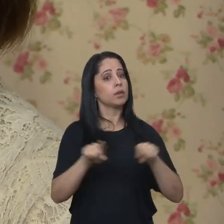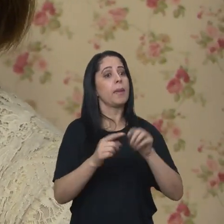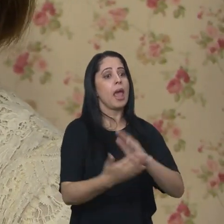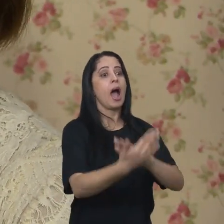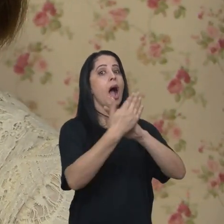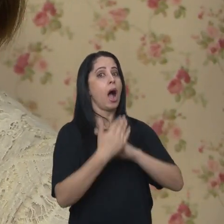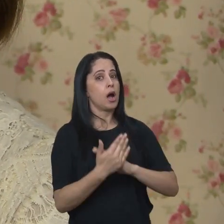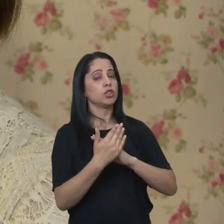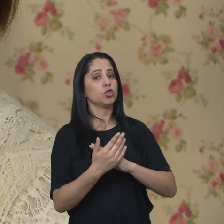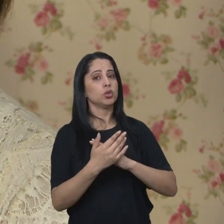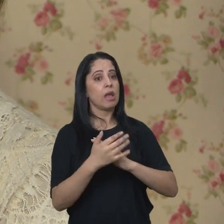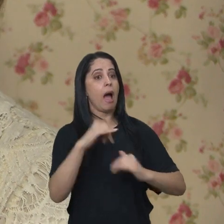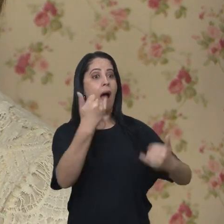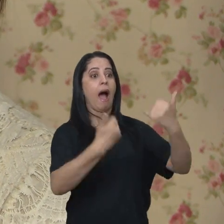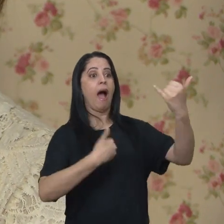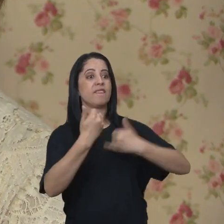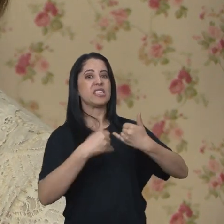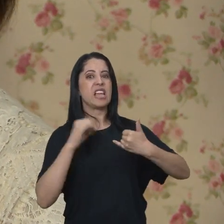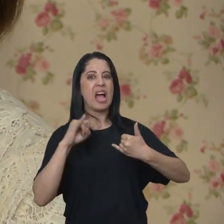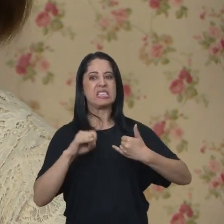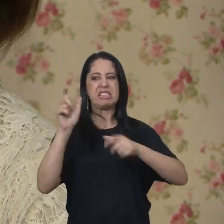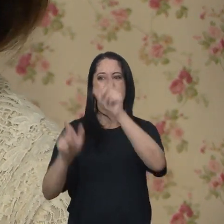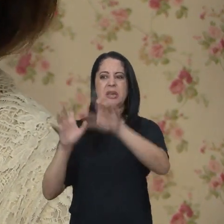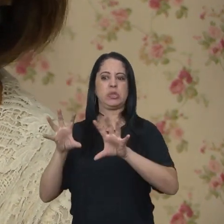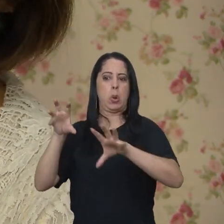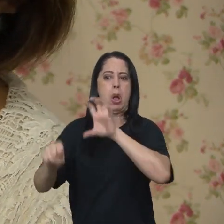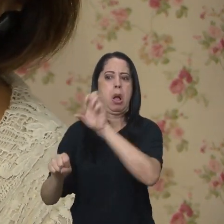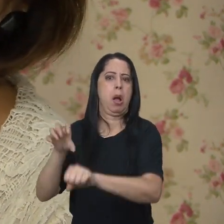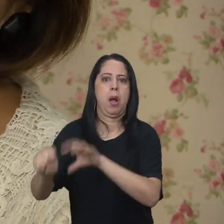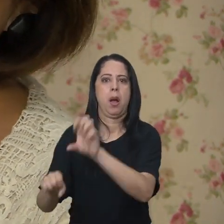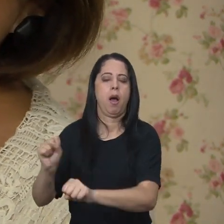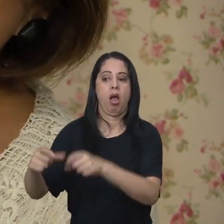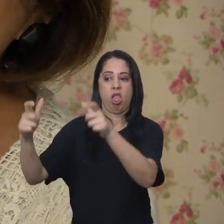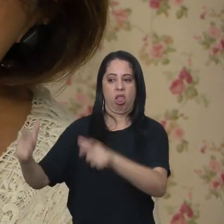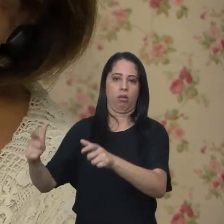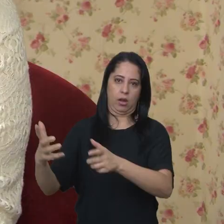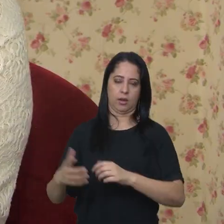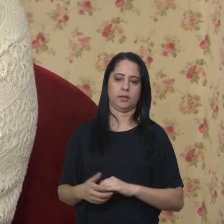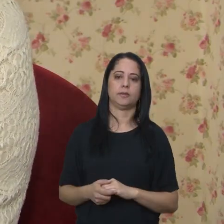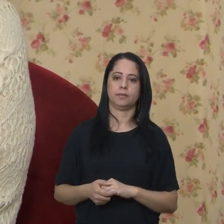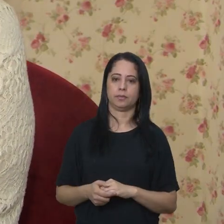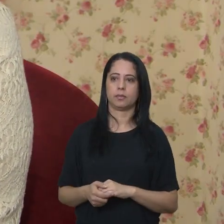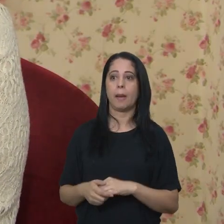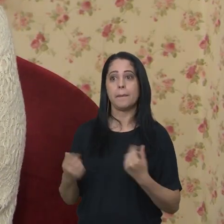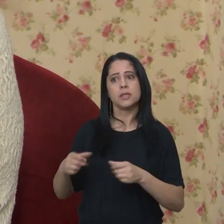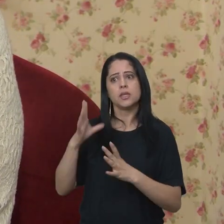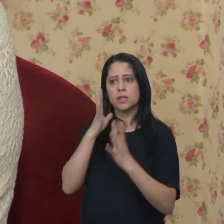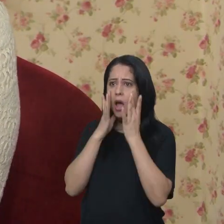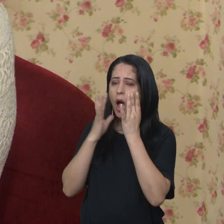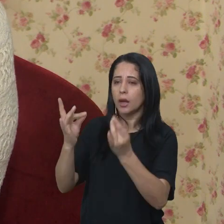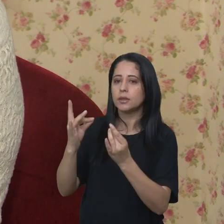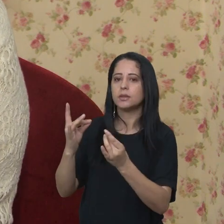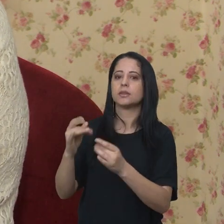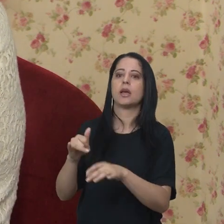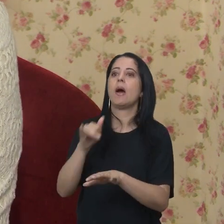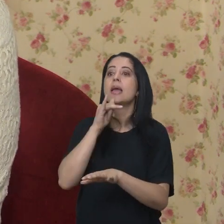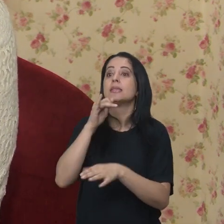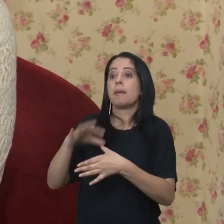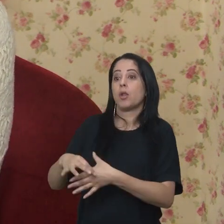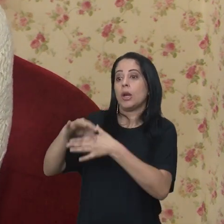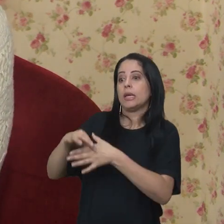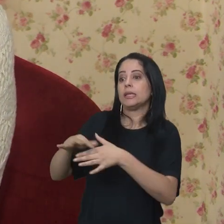ao ficarem atentos e ajudarem na fiscalização de áreas que estão em situação irregular. sempre ficar alerta, né? Principalmente